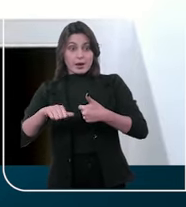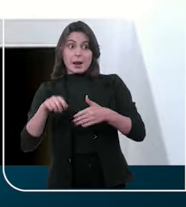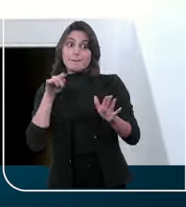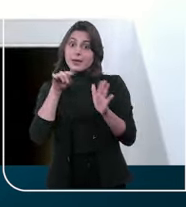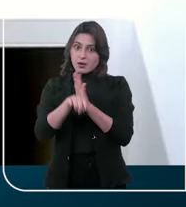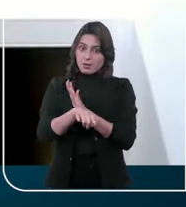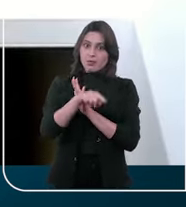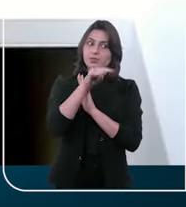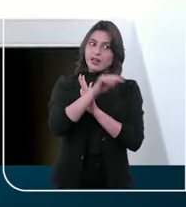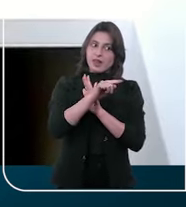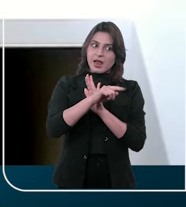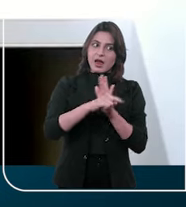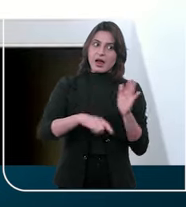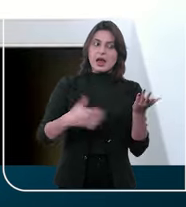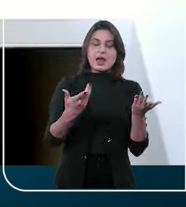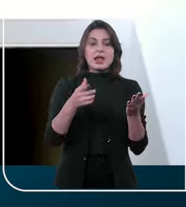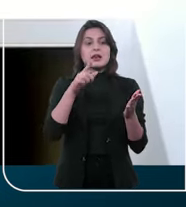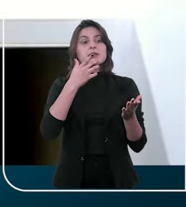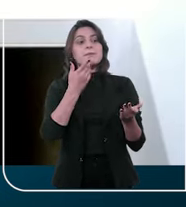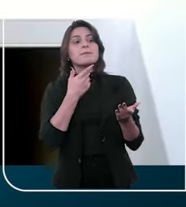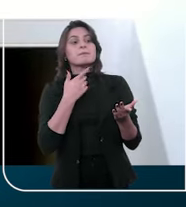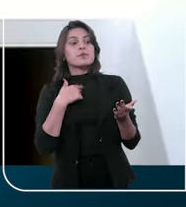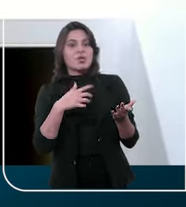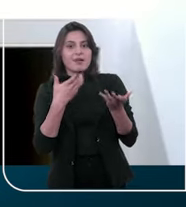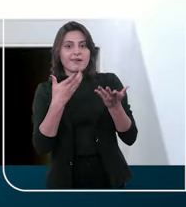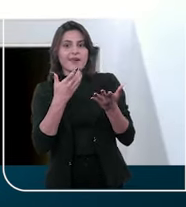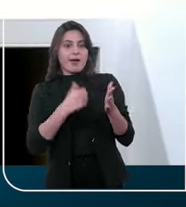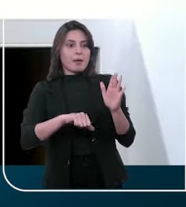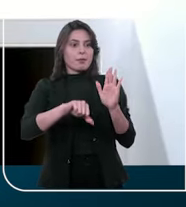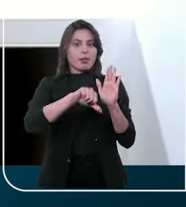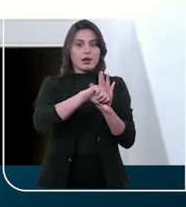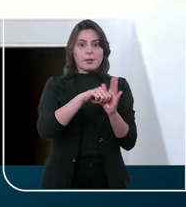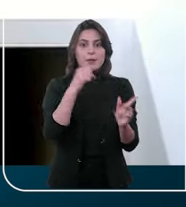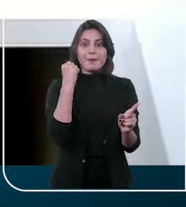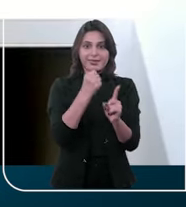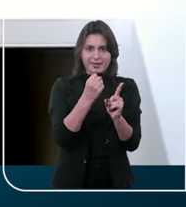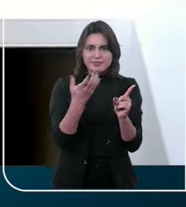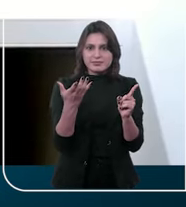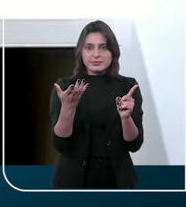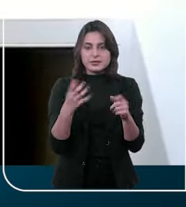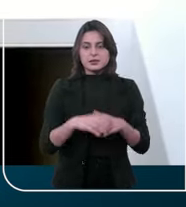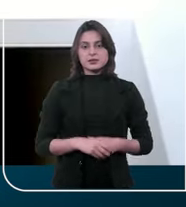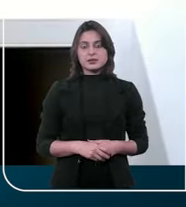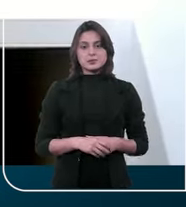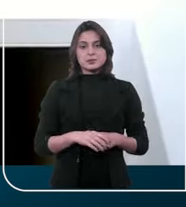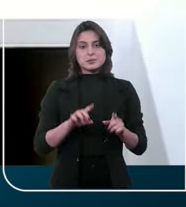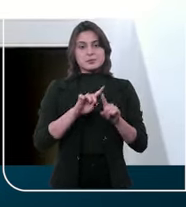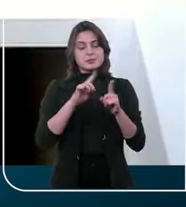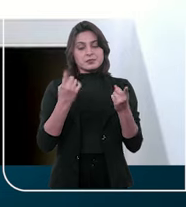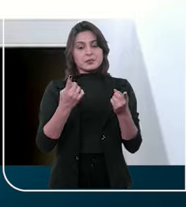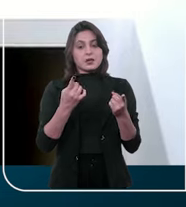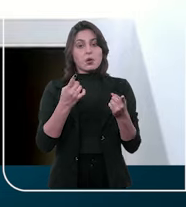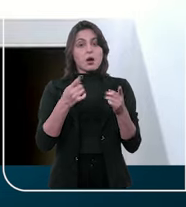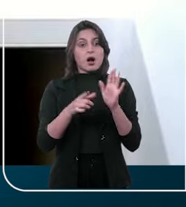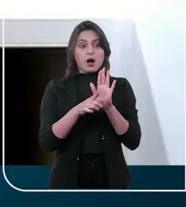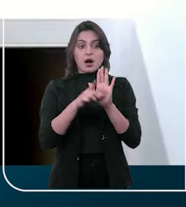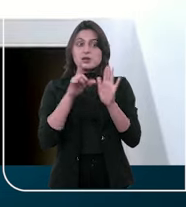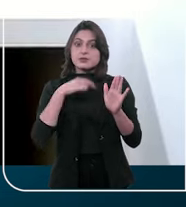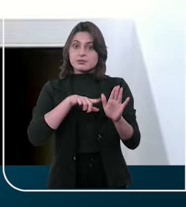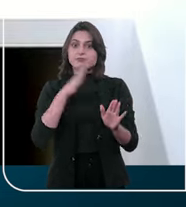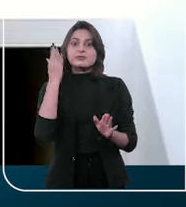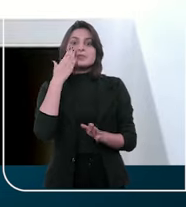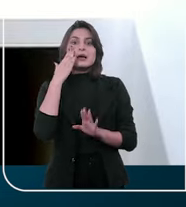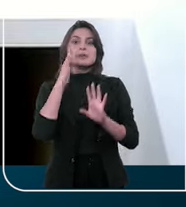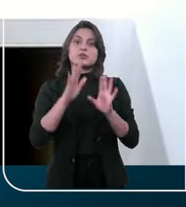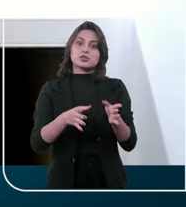em que a desclassificação ela já opera com a indicação do crime remanescente, vinculando, portanto, a posição do